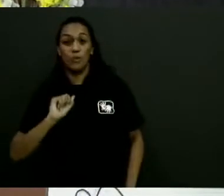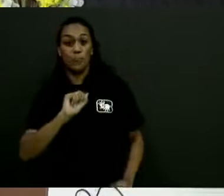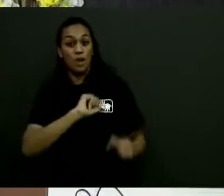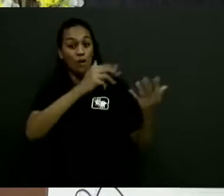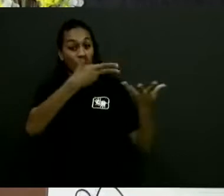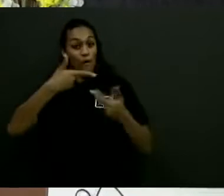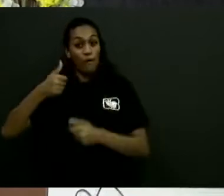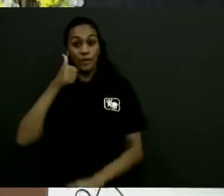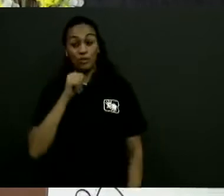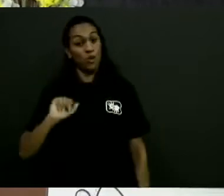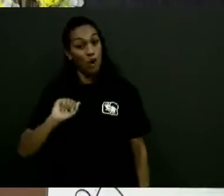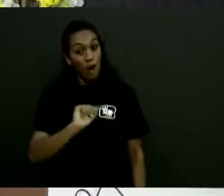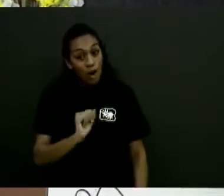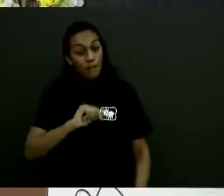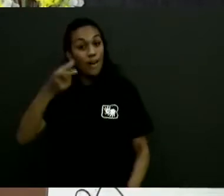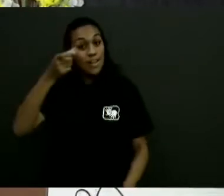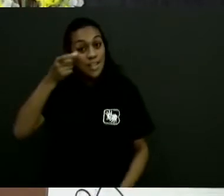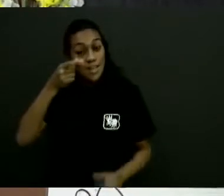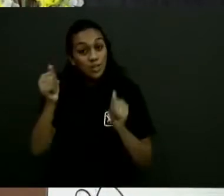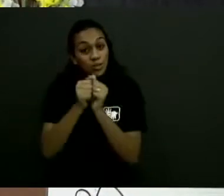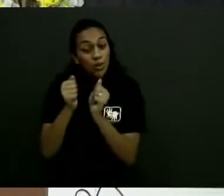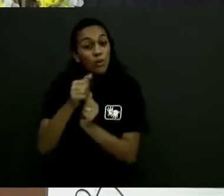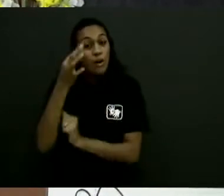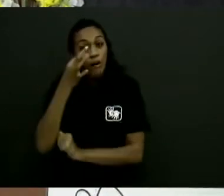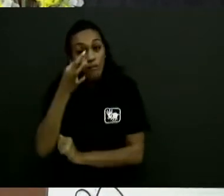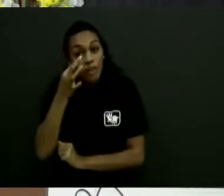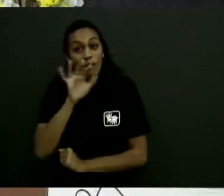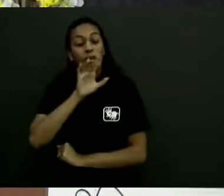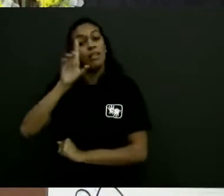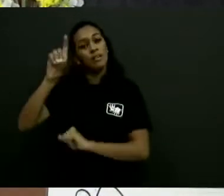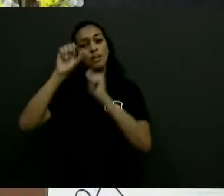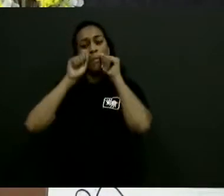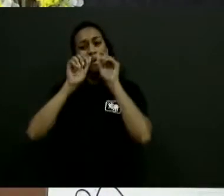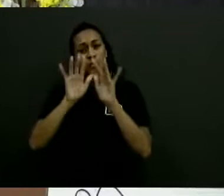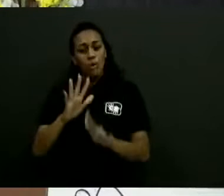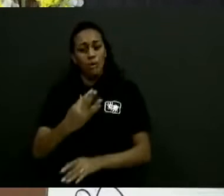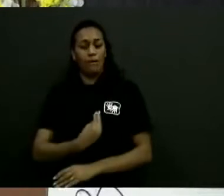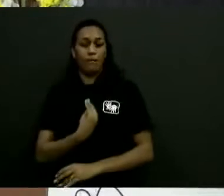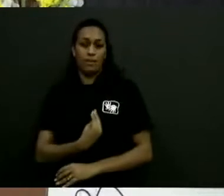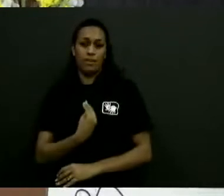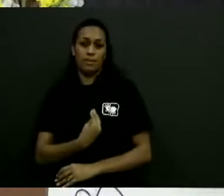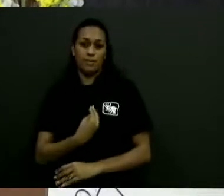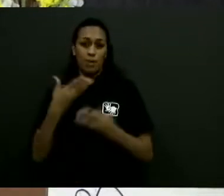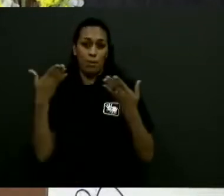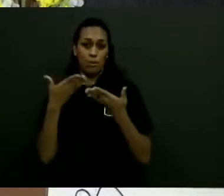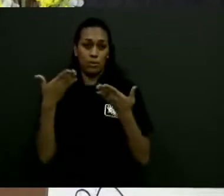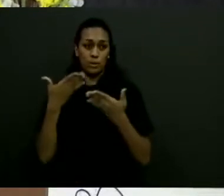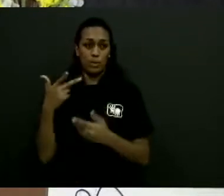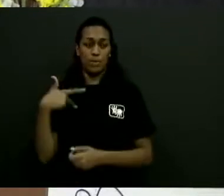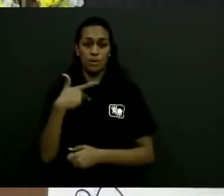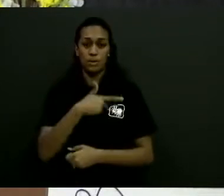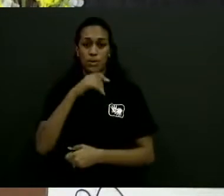tua sogra para estar presente aqui, porque Deus vai abençoar grandiosamente o nosso trabalho de hoje. Pastor